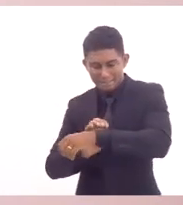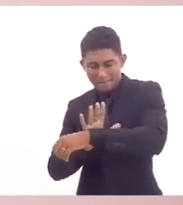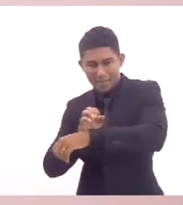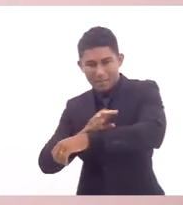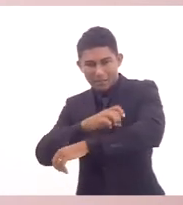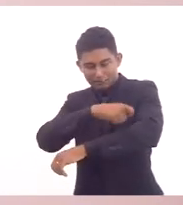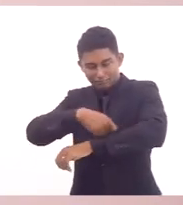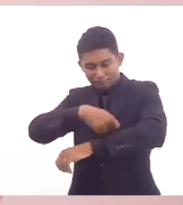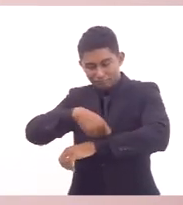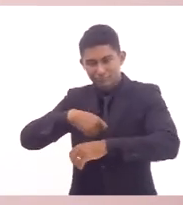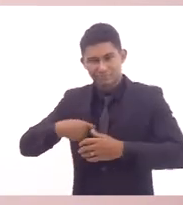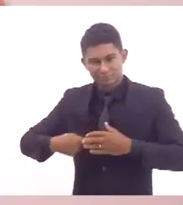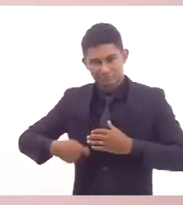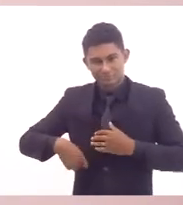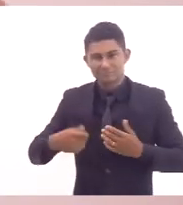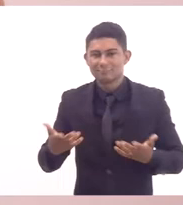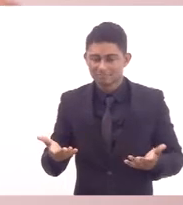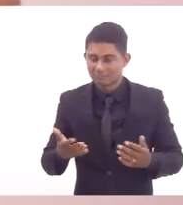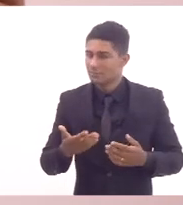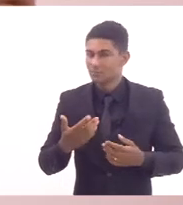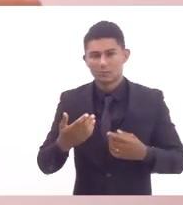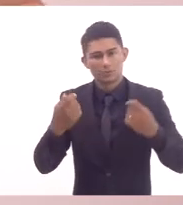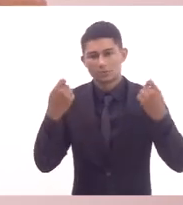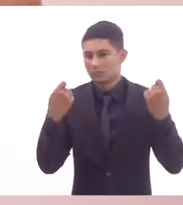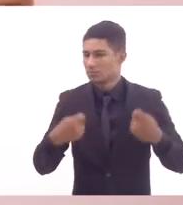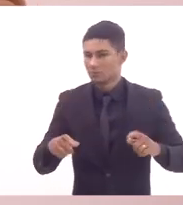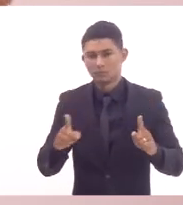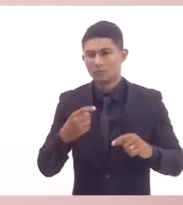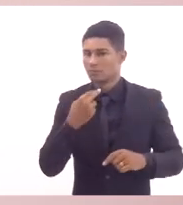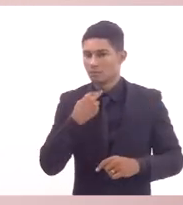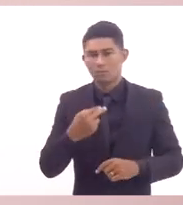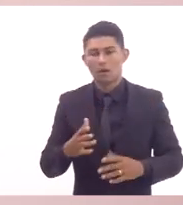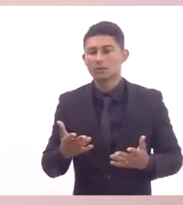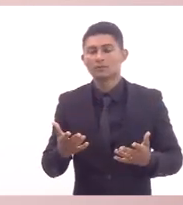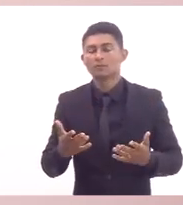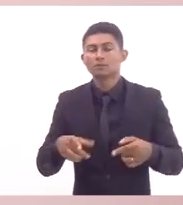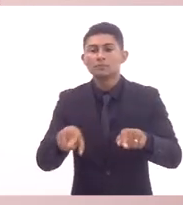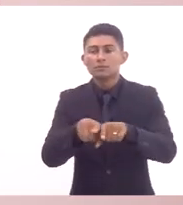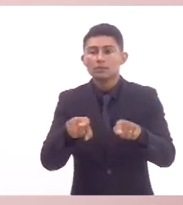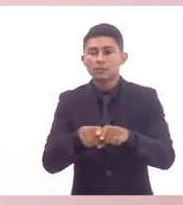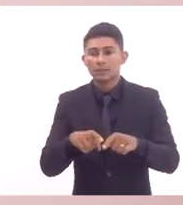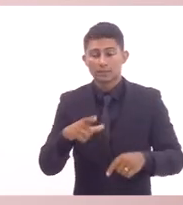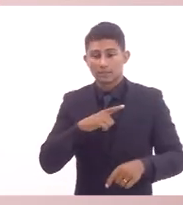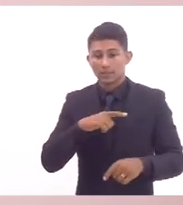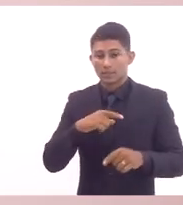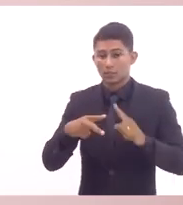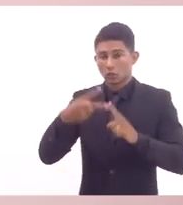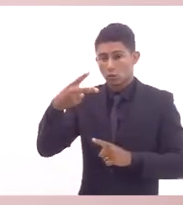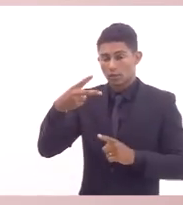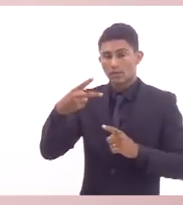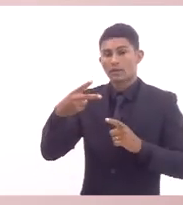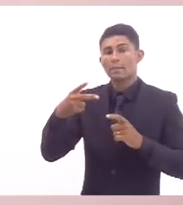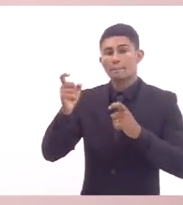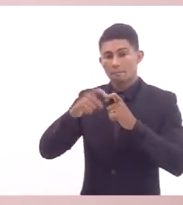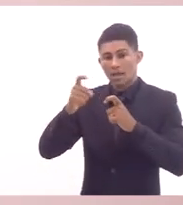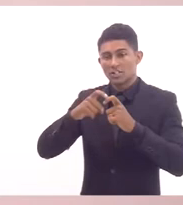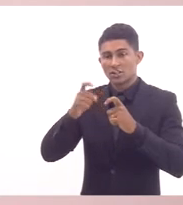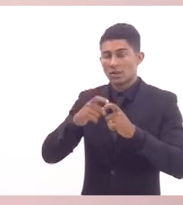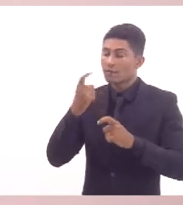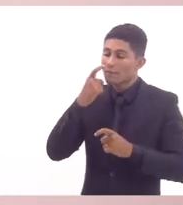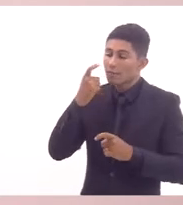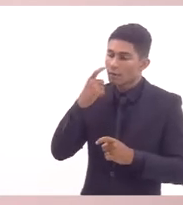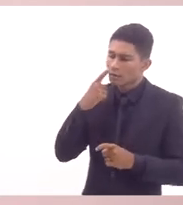que podem ser indicados pela equipe médica após avaliação da Necessidade Ah tá